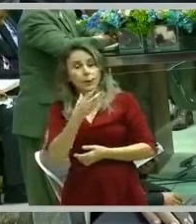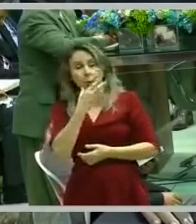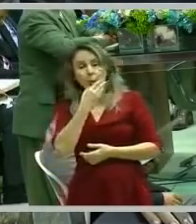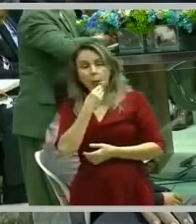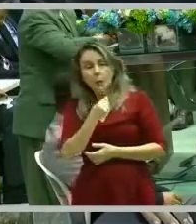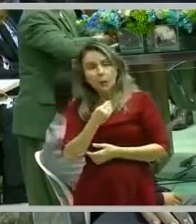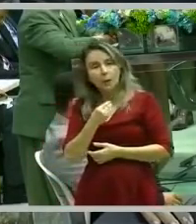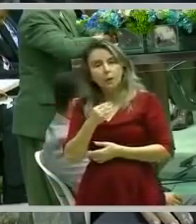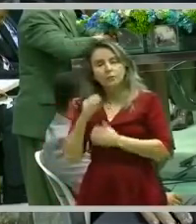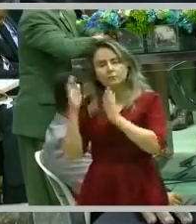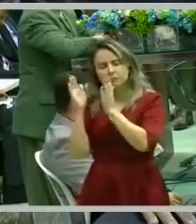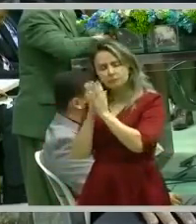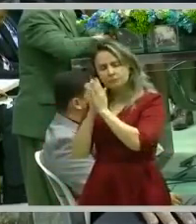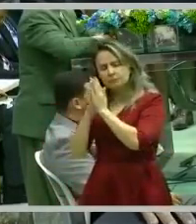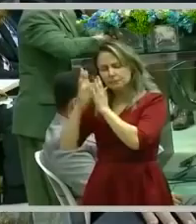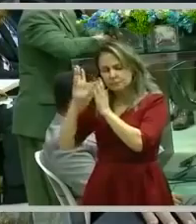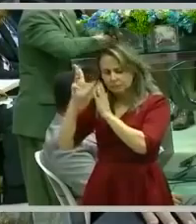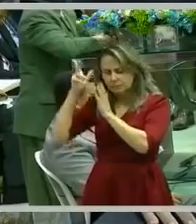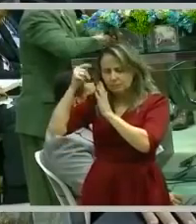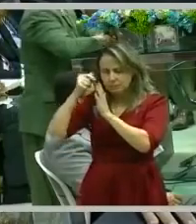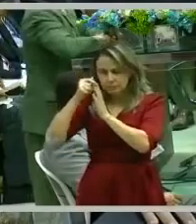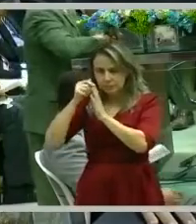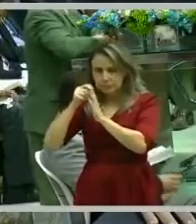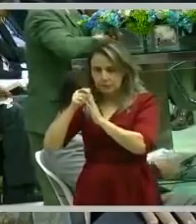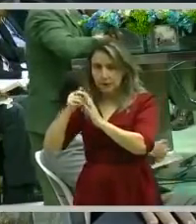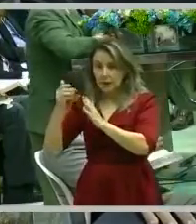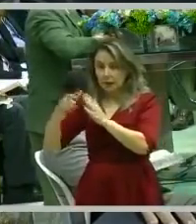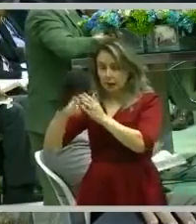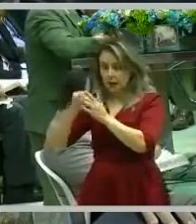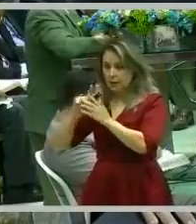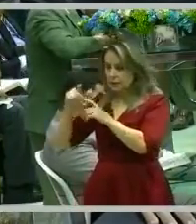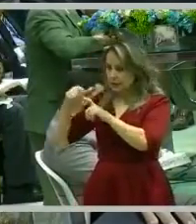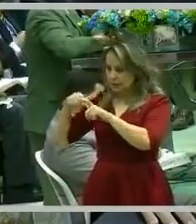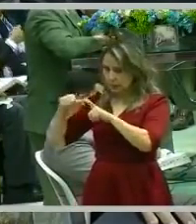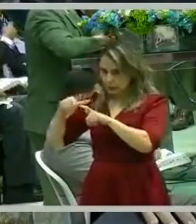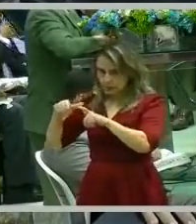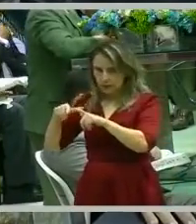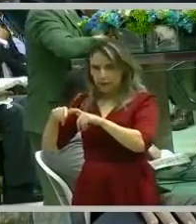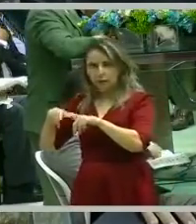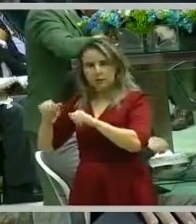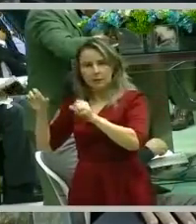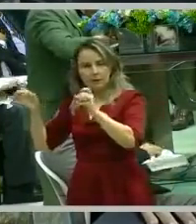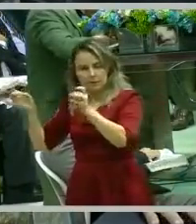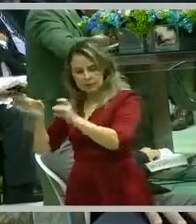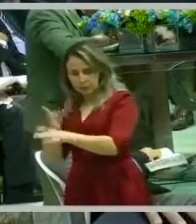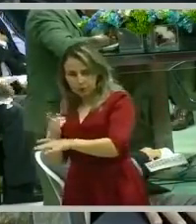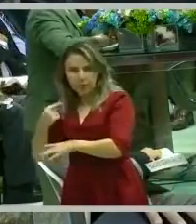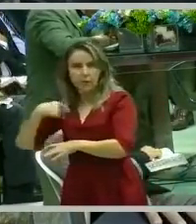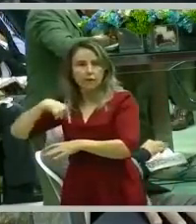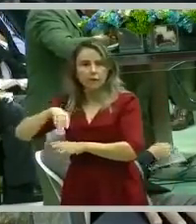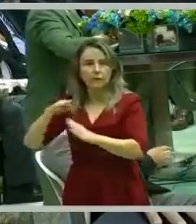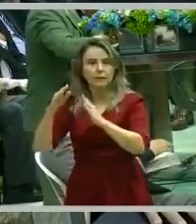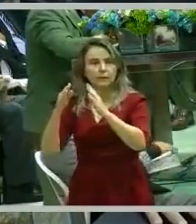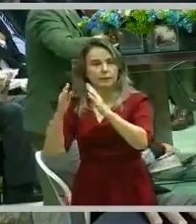irmão saiu do trabalho. Olha só, isso foi fato. No começo da minha fé eu ouvi esse testemunho. O irmão saiu do